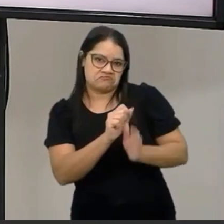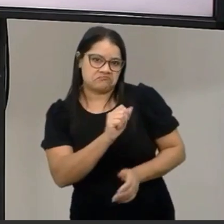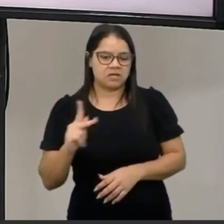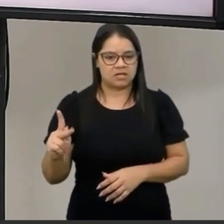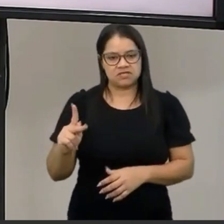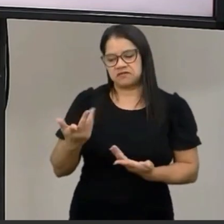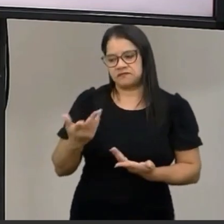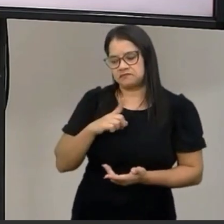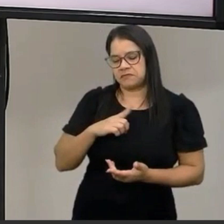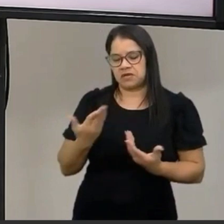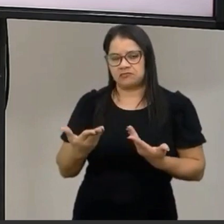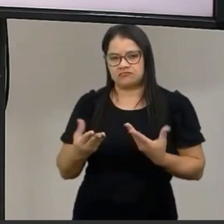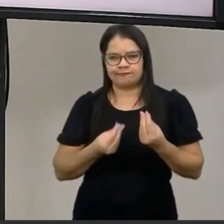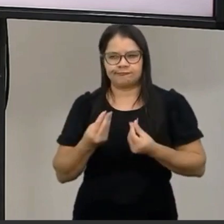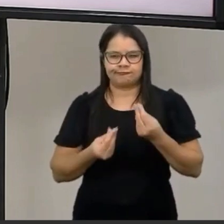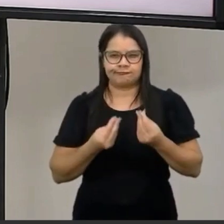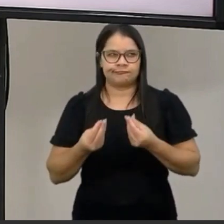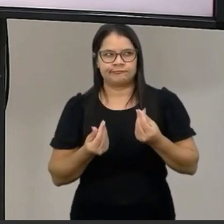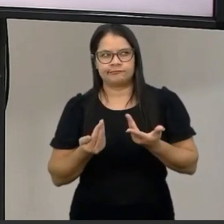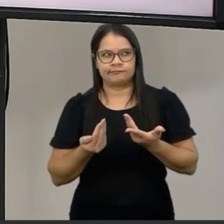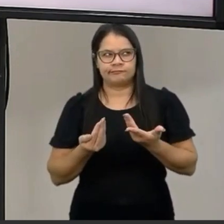aplicativo. A gente tem aí o